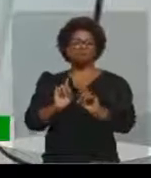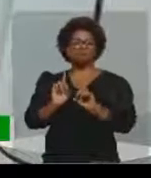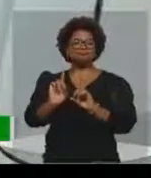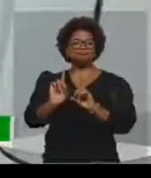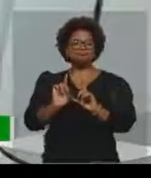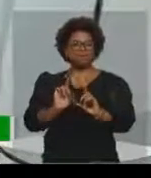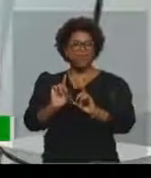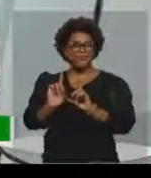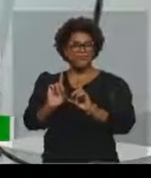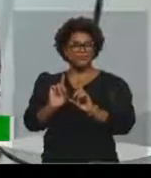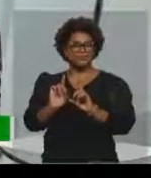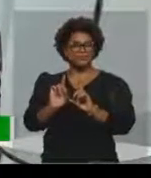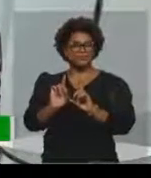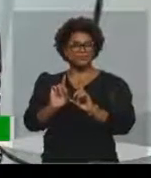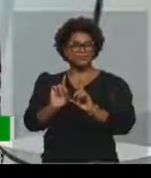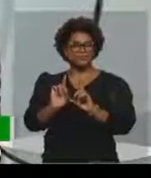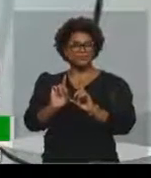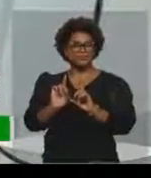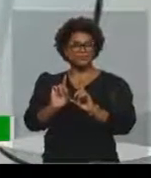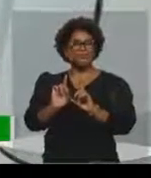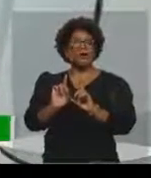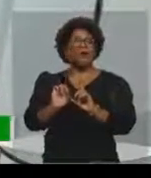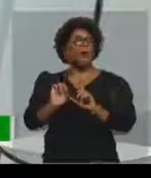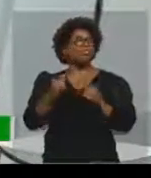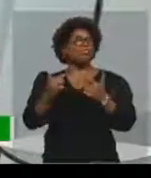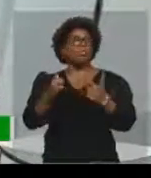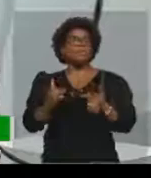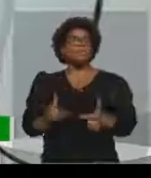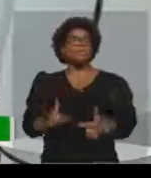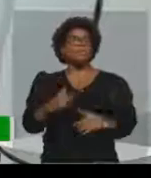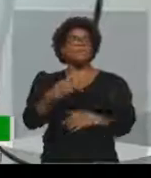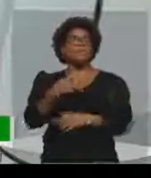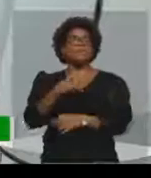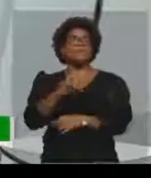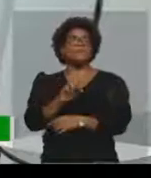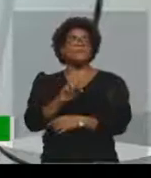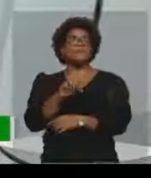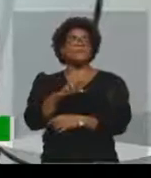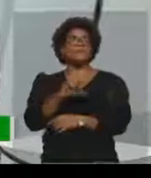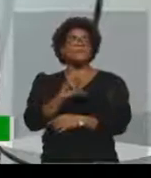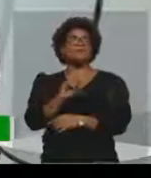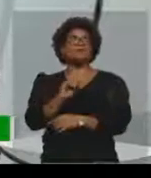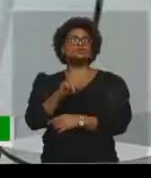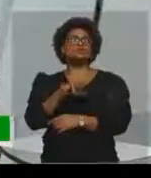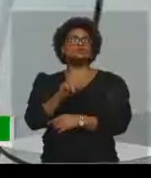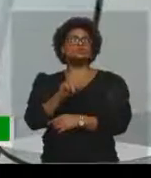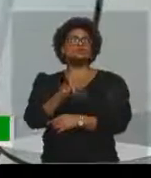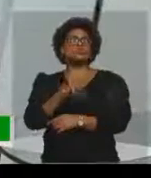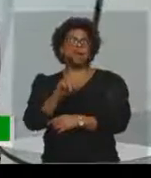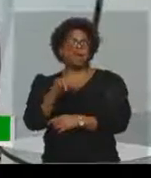personagem. É claro que no teatro antigo, a gente